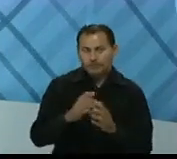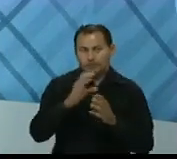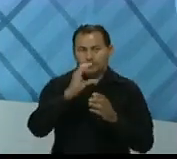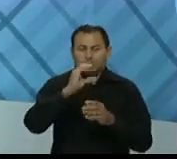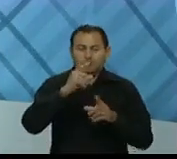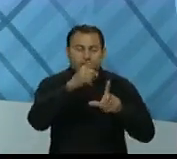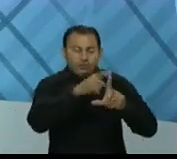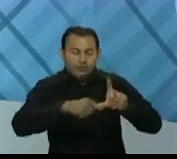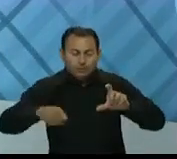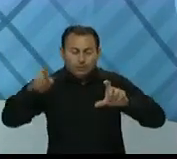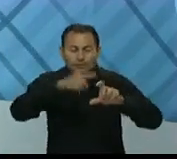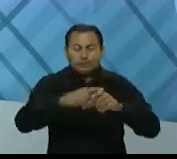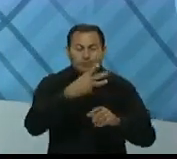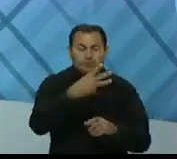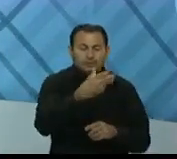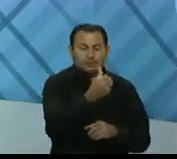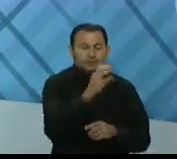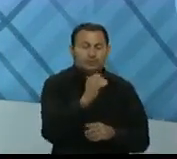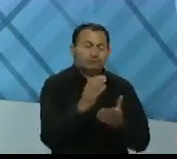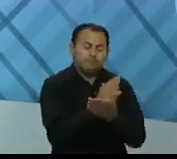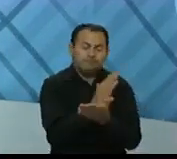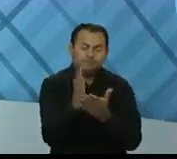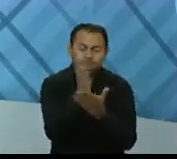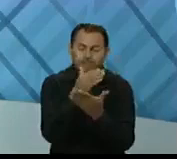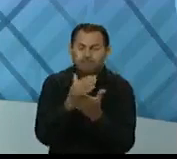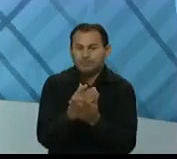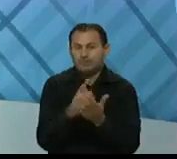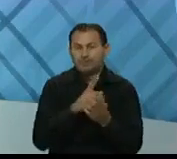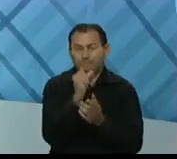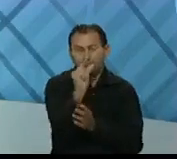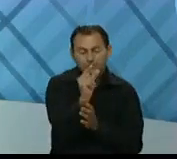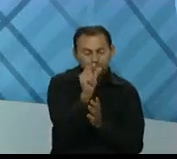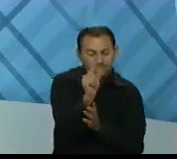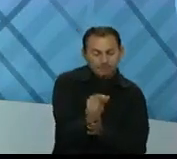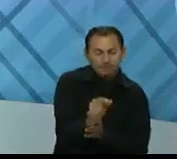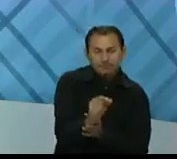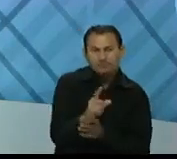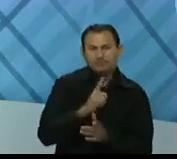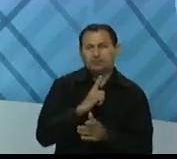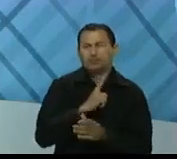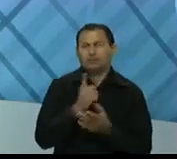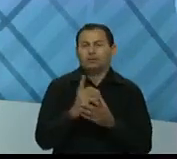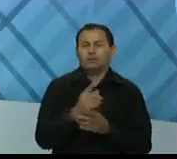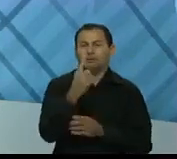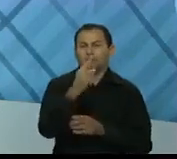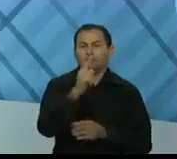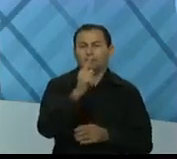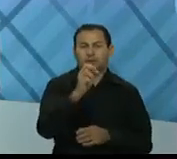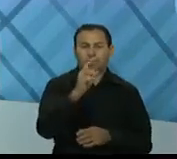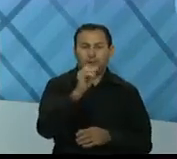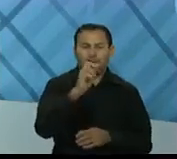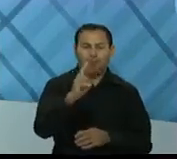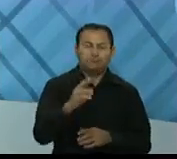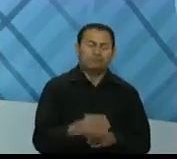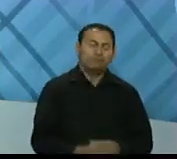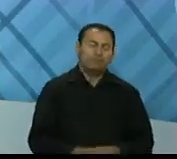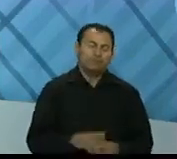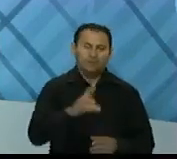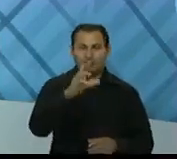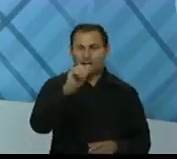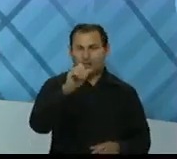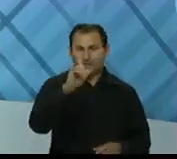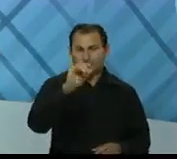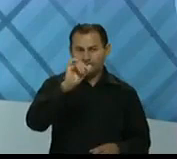circunferência em 360 partes e pegássemos um único pedacinho, quer dizer que teríamos um grau. O